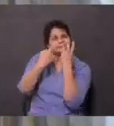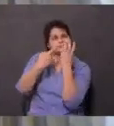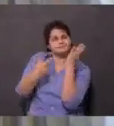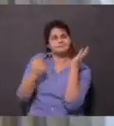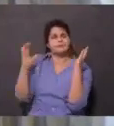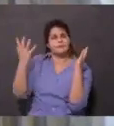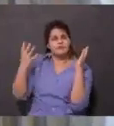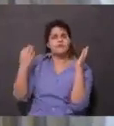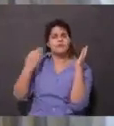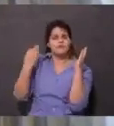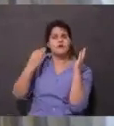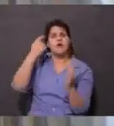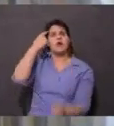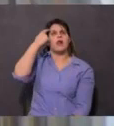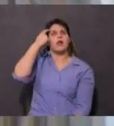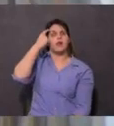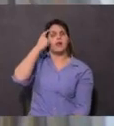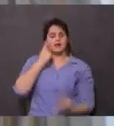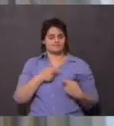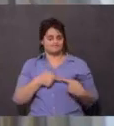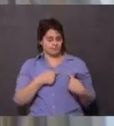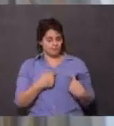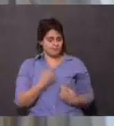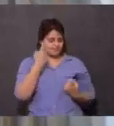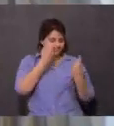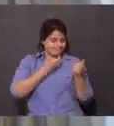acontecimentos em seu